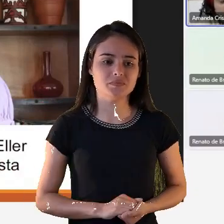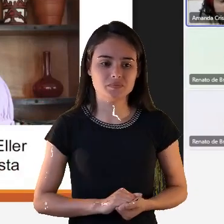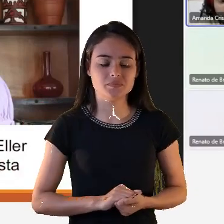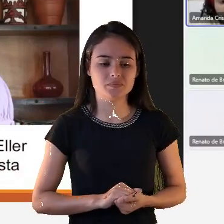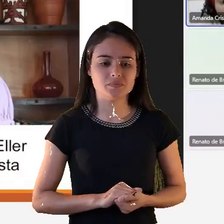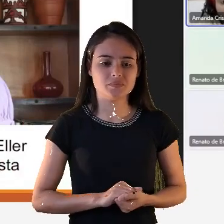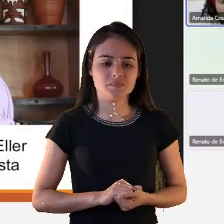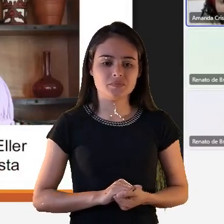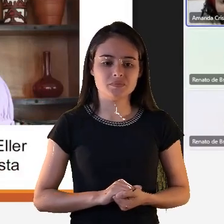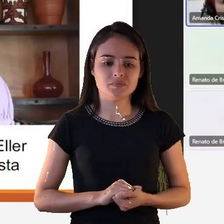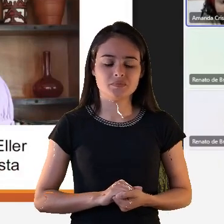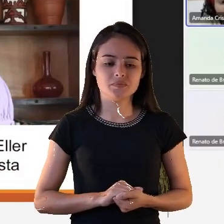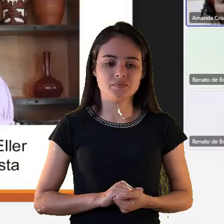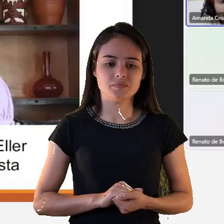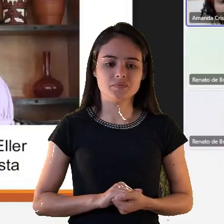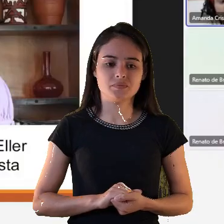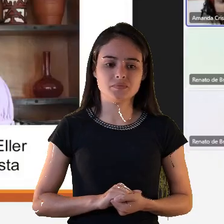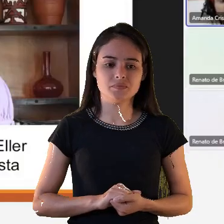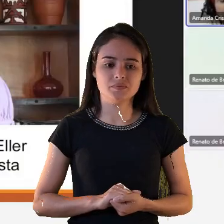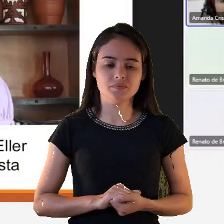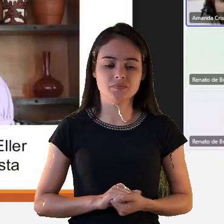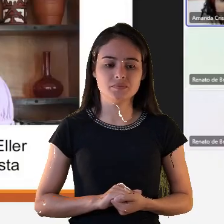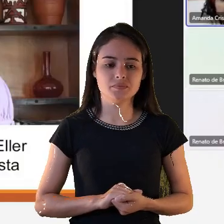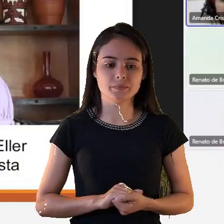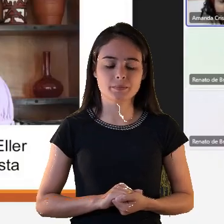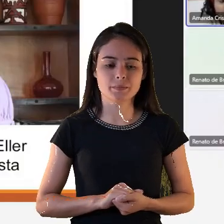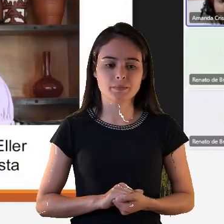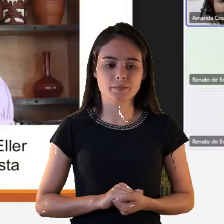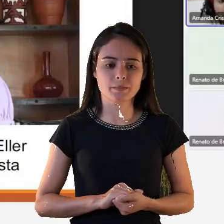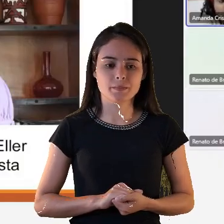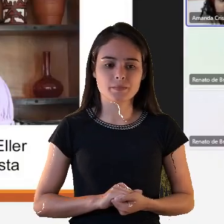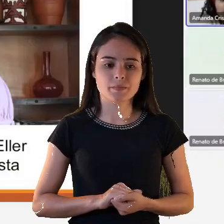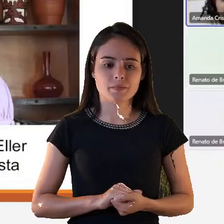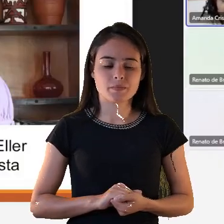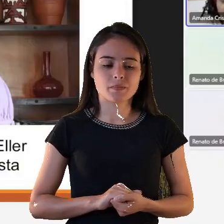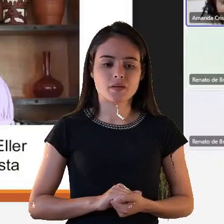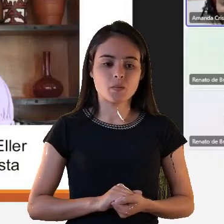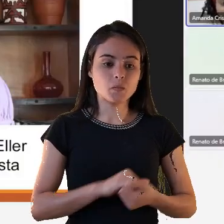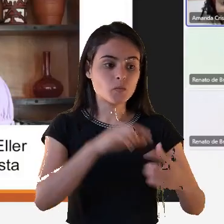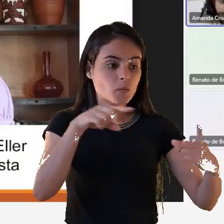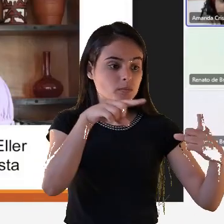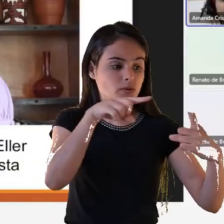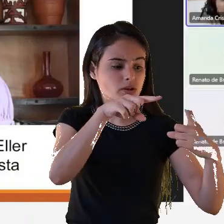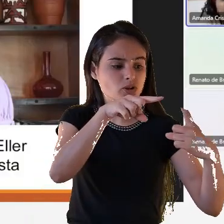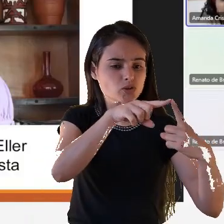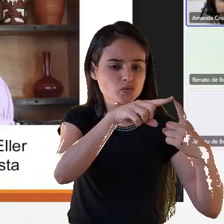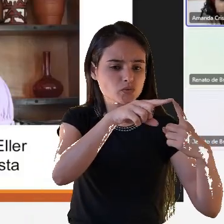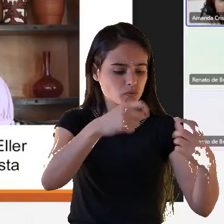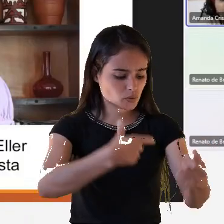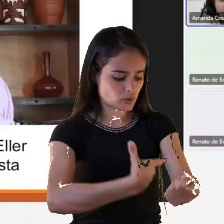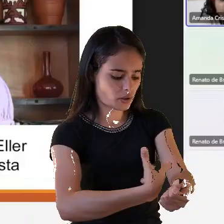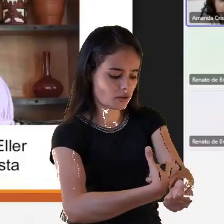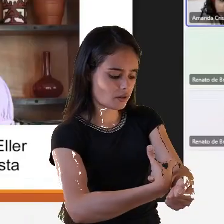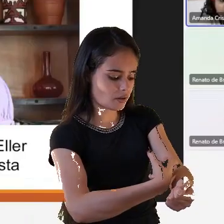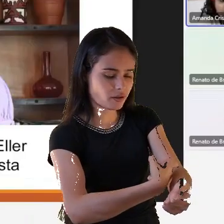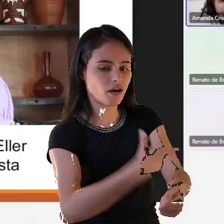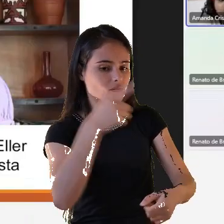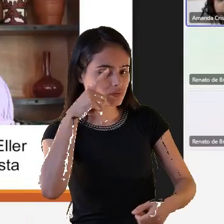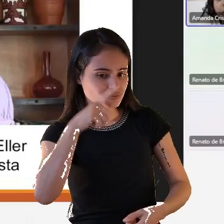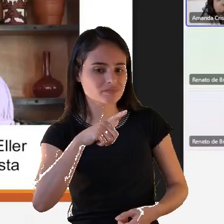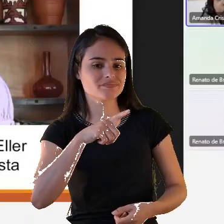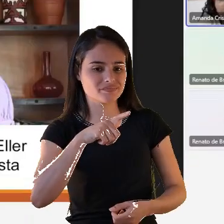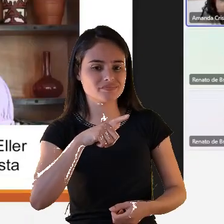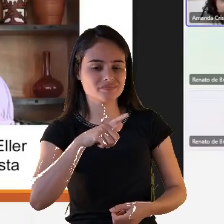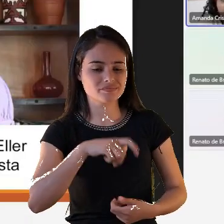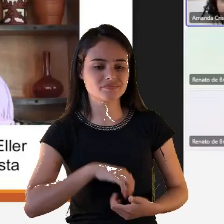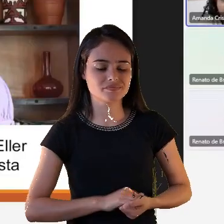contra o coronavírus e na busca por uma vacina, né? E ela, depois disso, ela